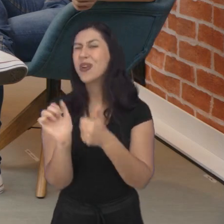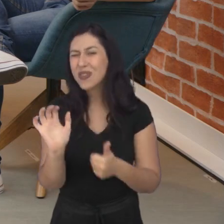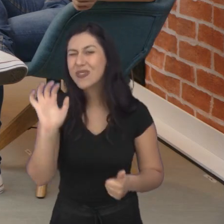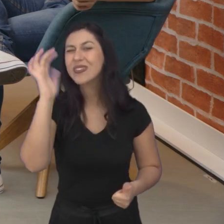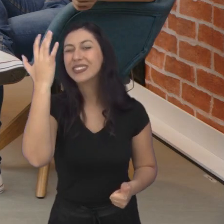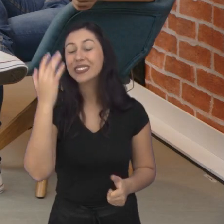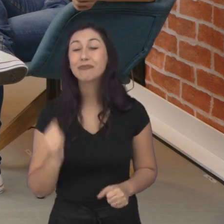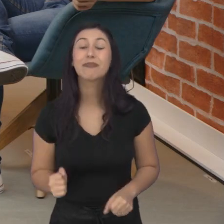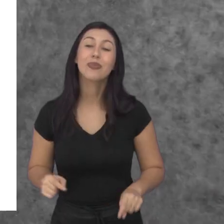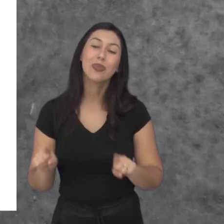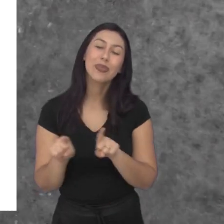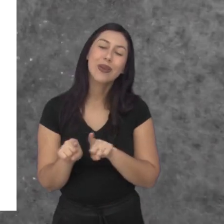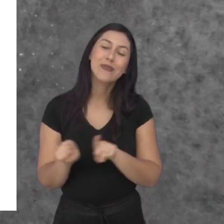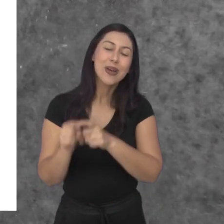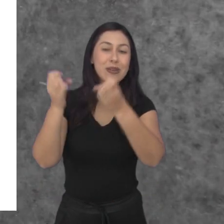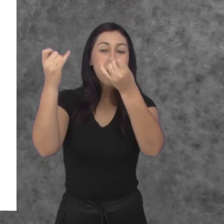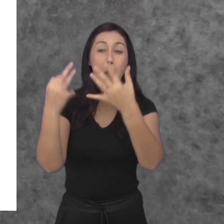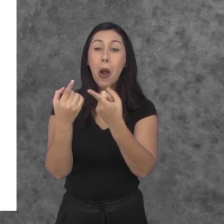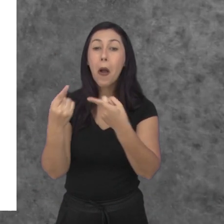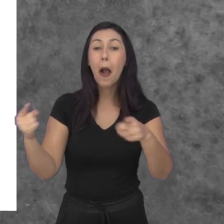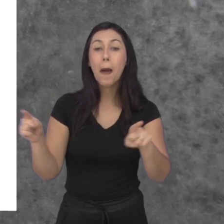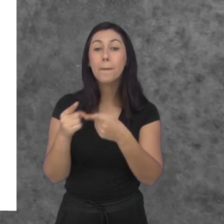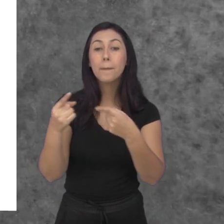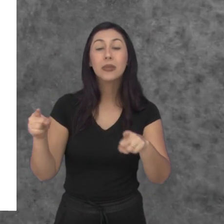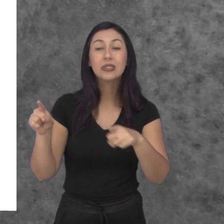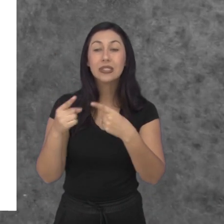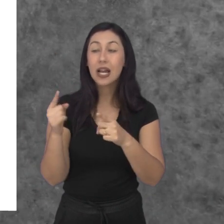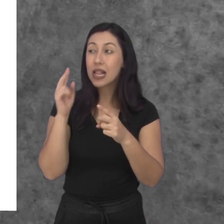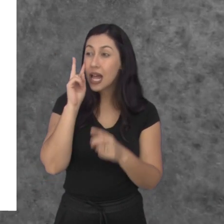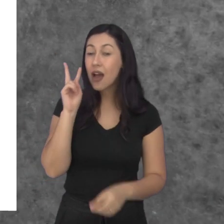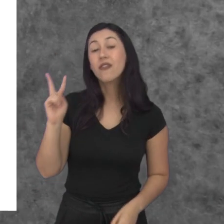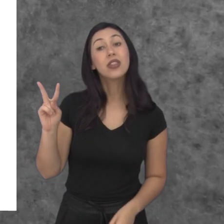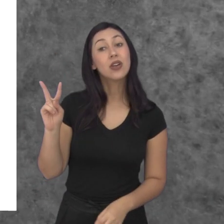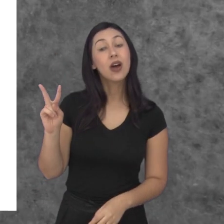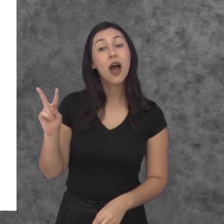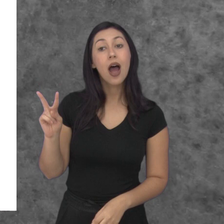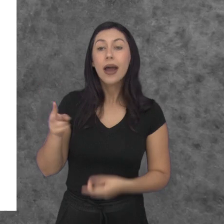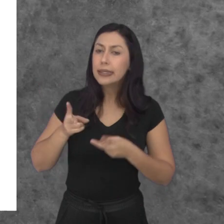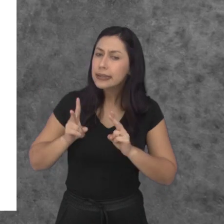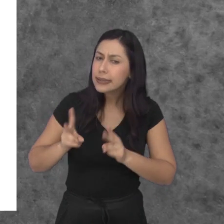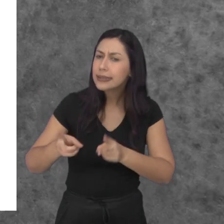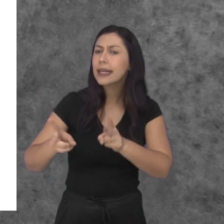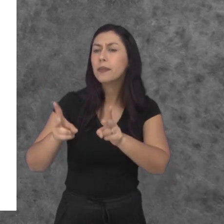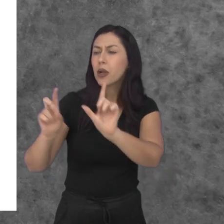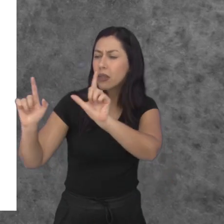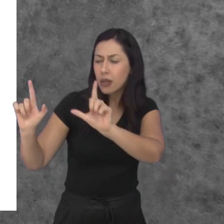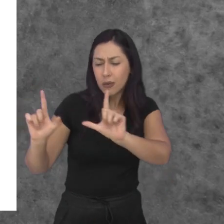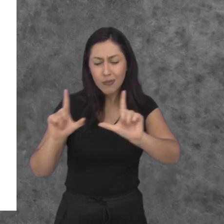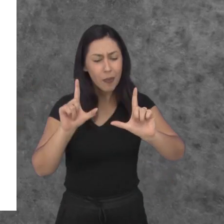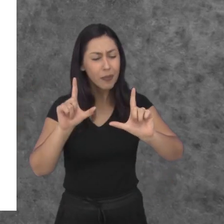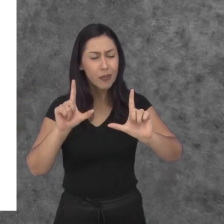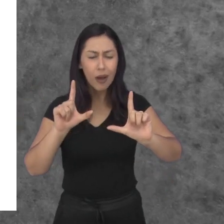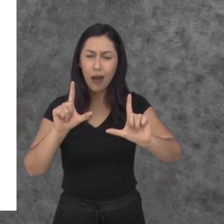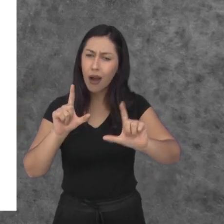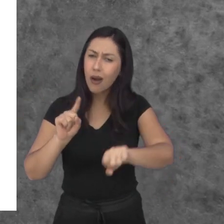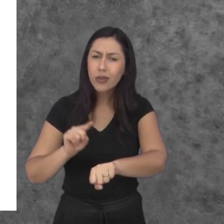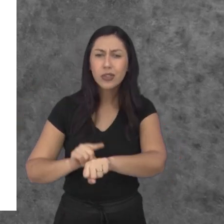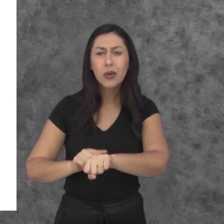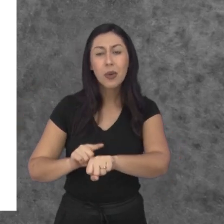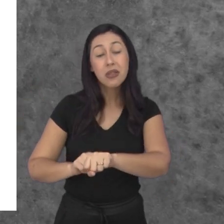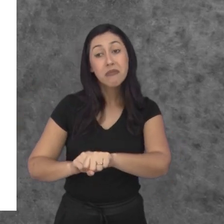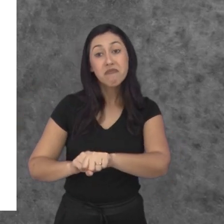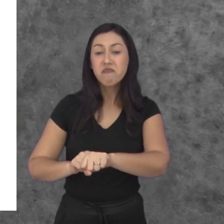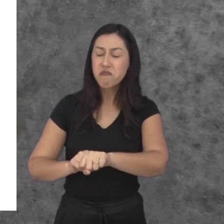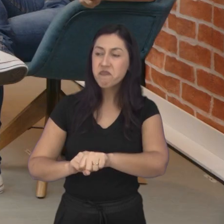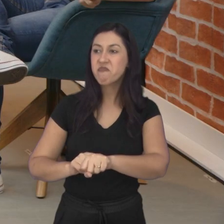E dentro disso que você comentou da questão da música, né? A gente tá vendo outra, e é sempre um retrato de um momento